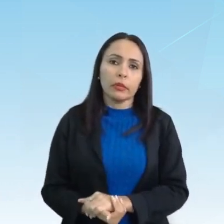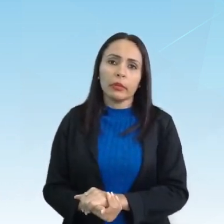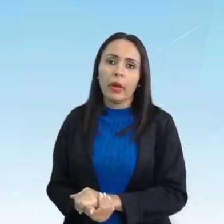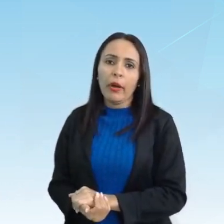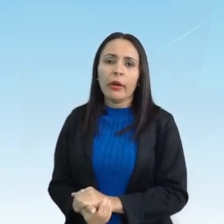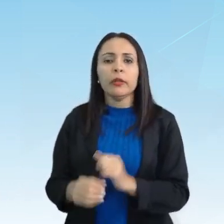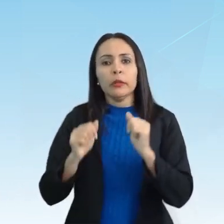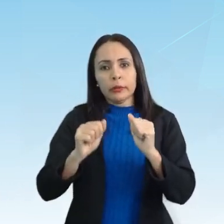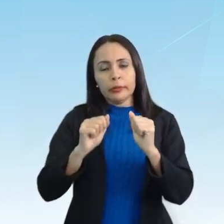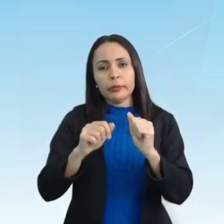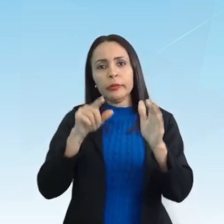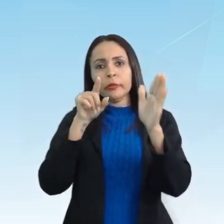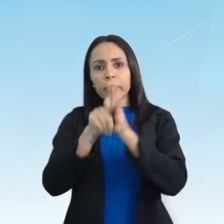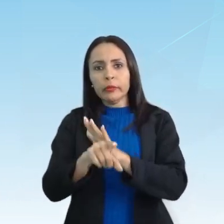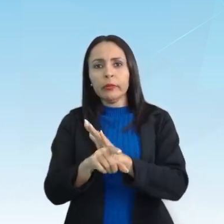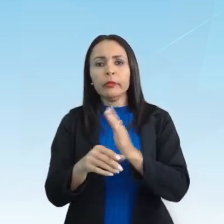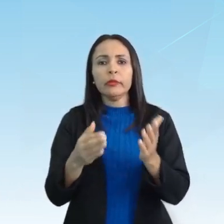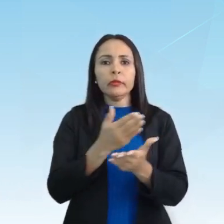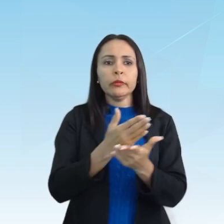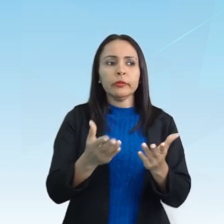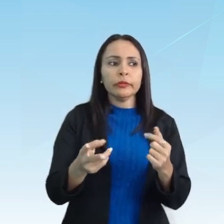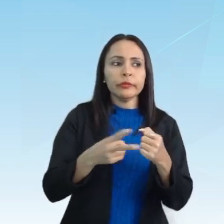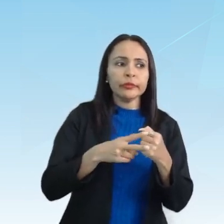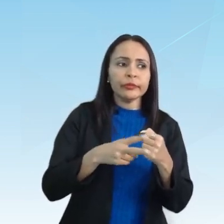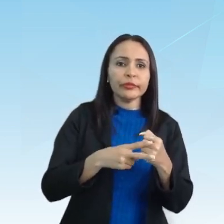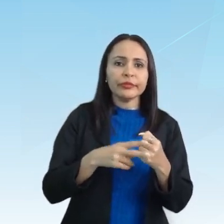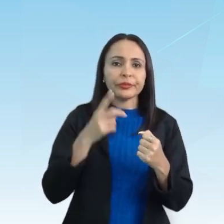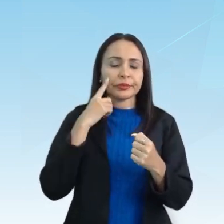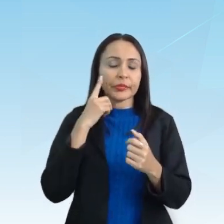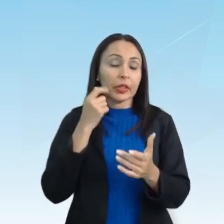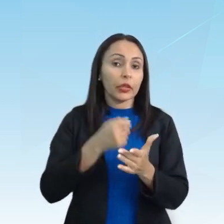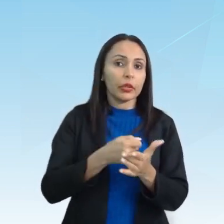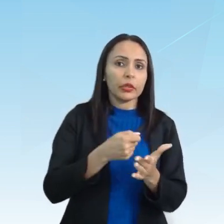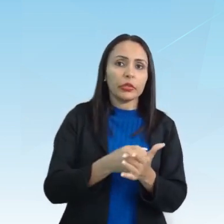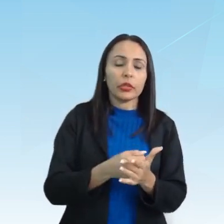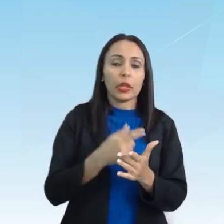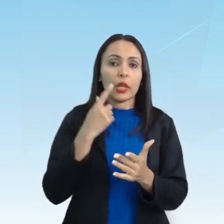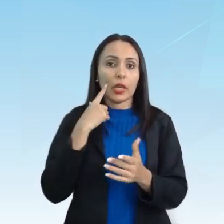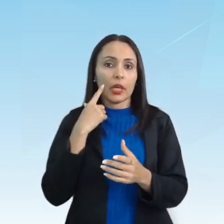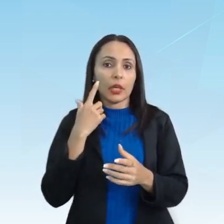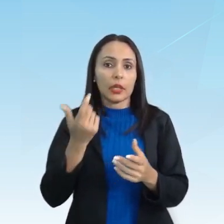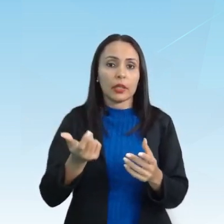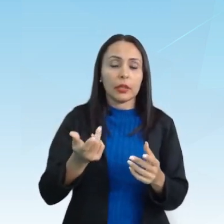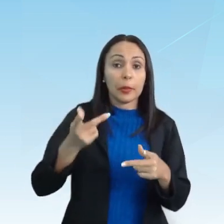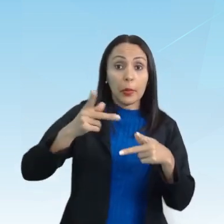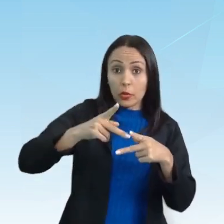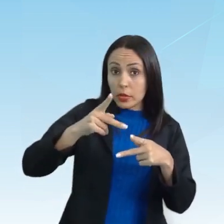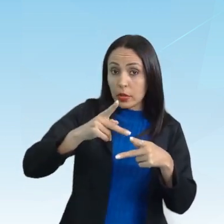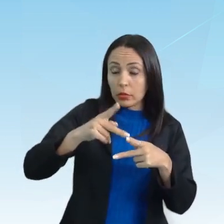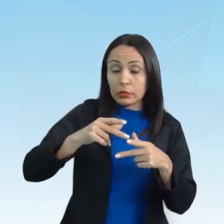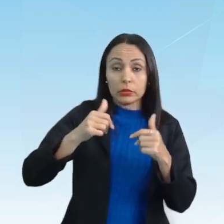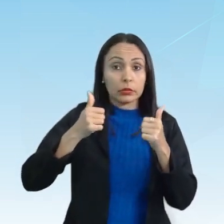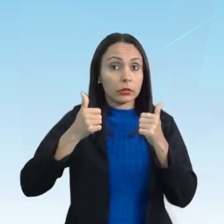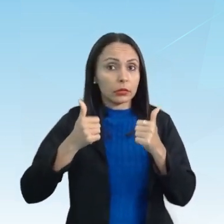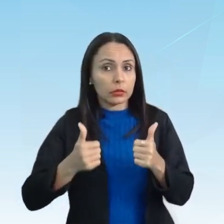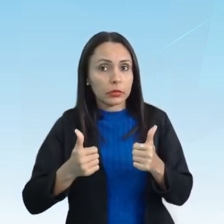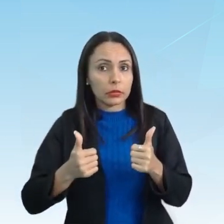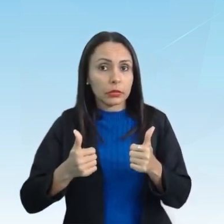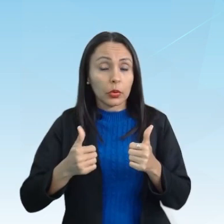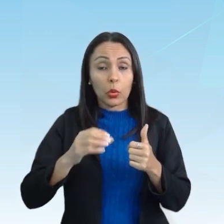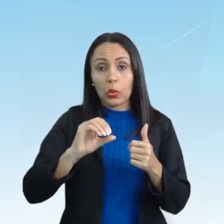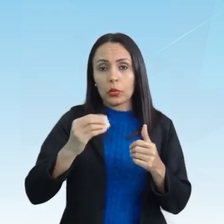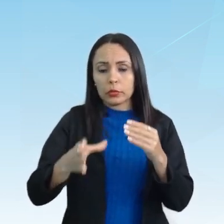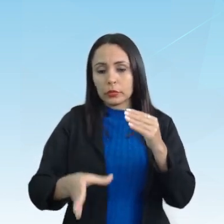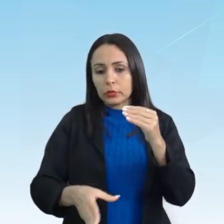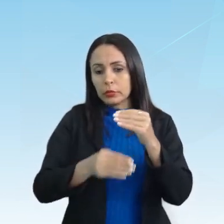me perguntar, já que o verbo intransitivo, ele não exige a preposição, certo? Ou um